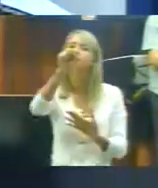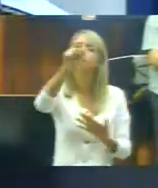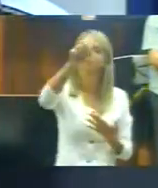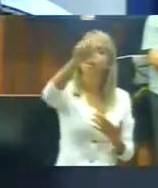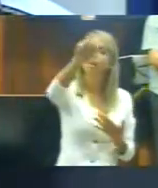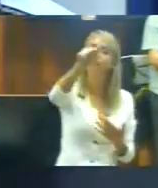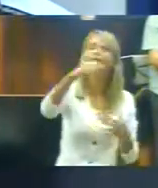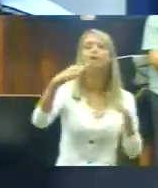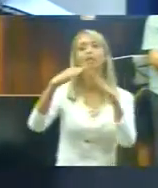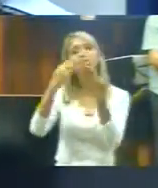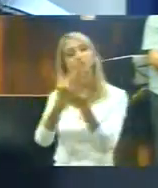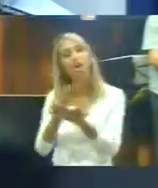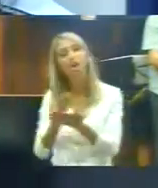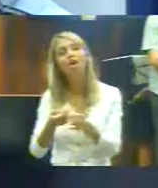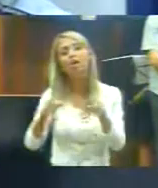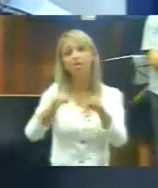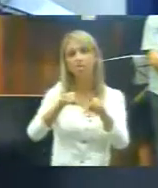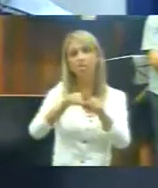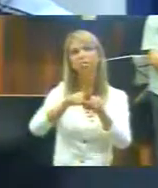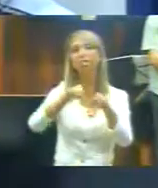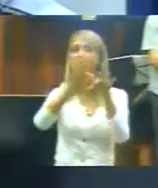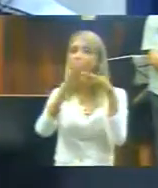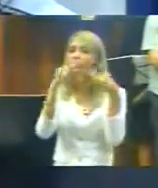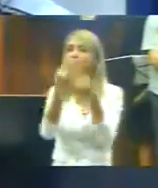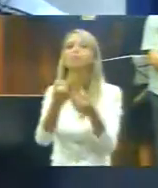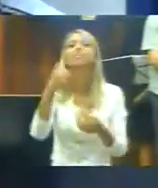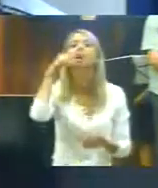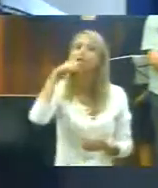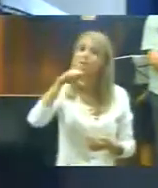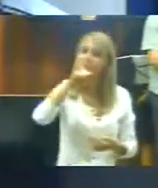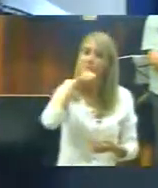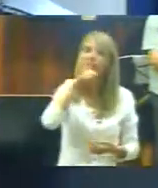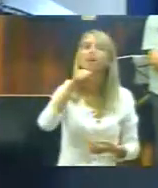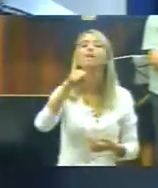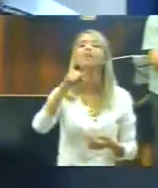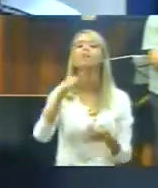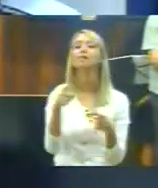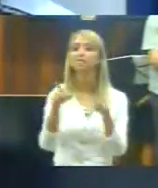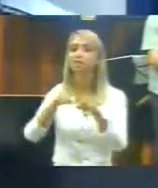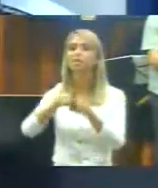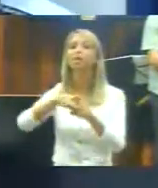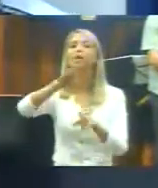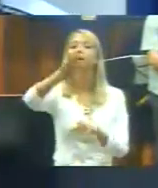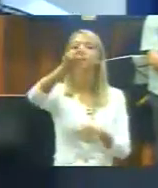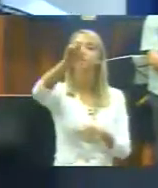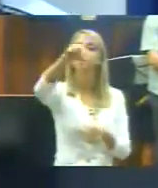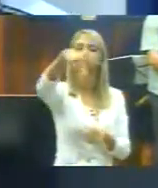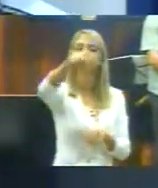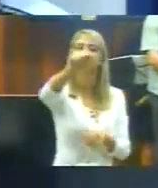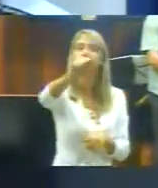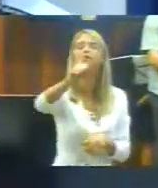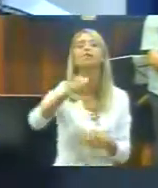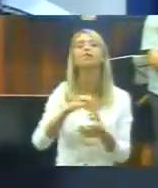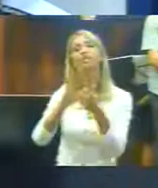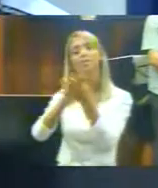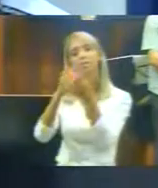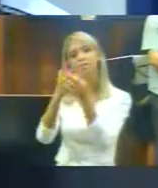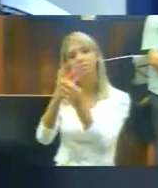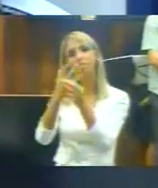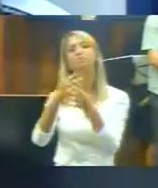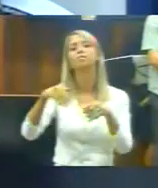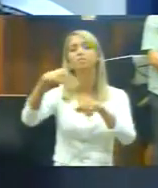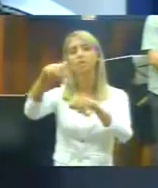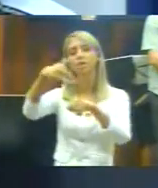minha escola, de agradecer também a minha mãe, senhora Adri, senhora Bruna Knauft, esposa do secretário de Educação Adriano